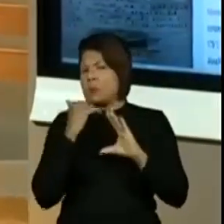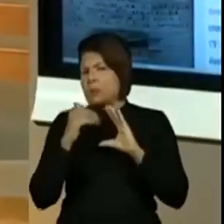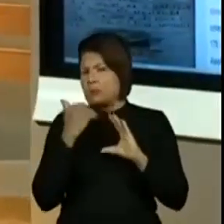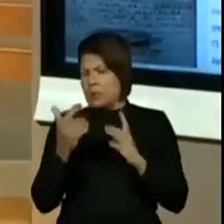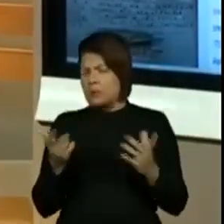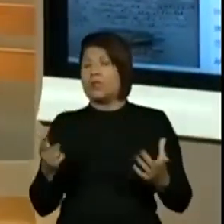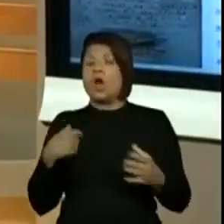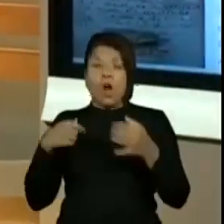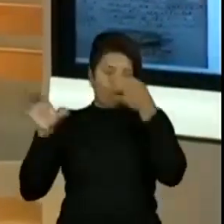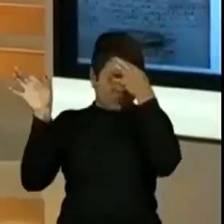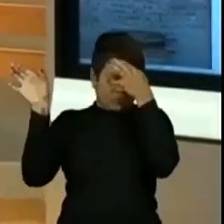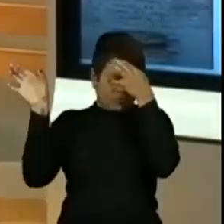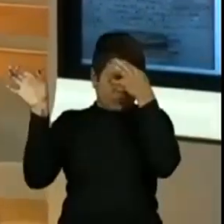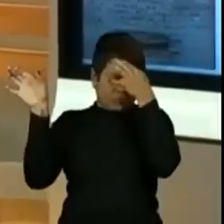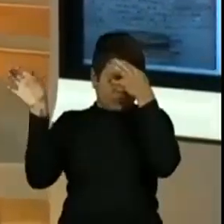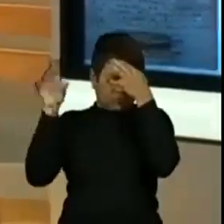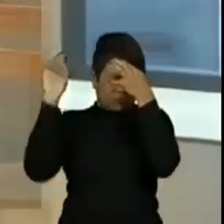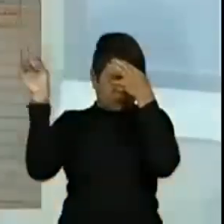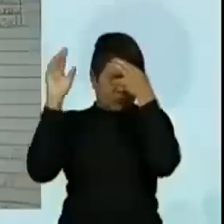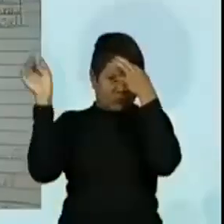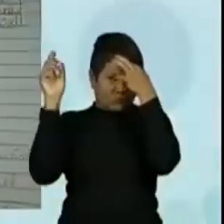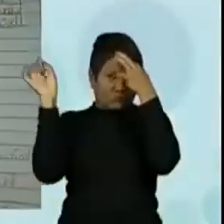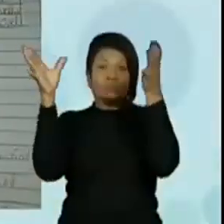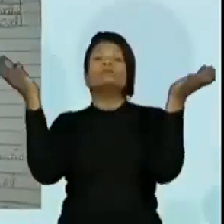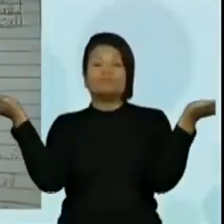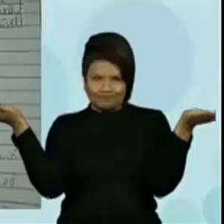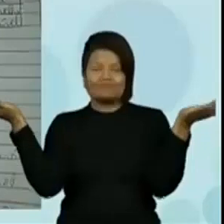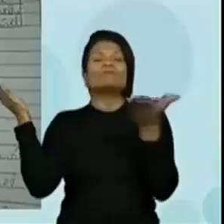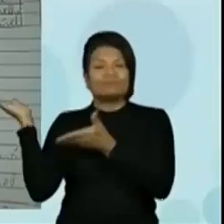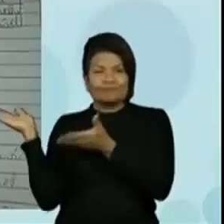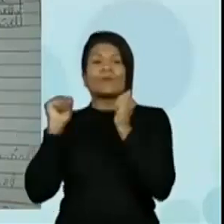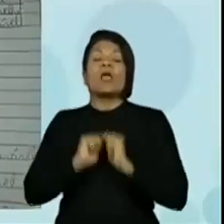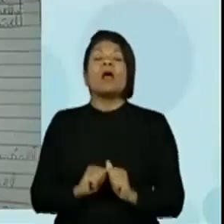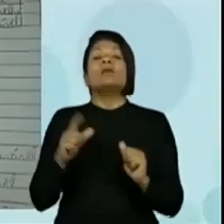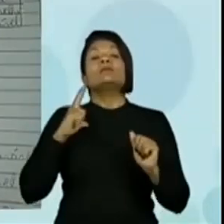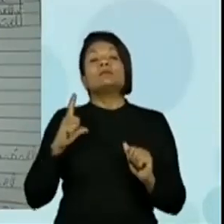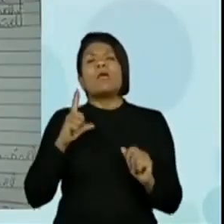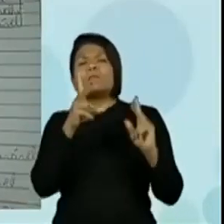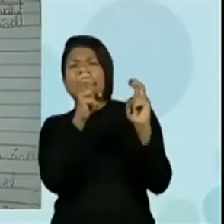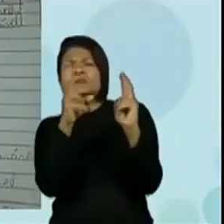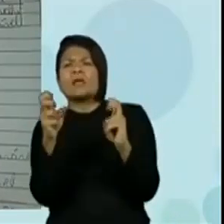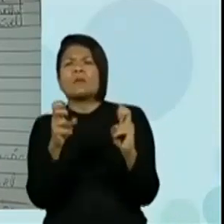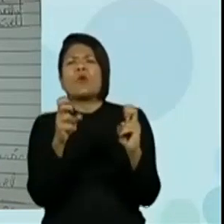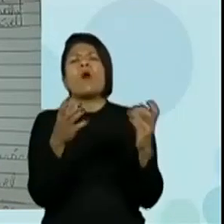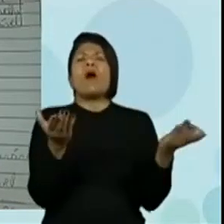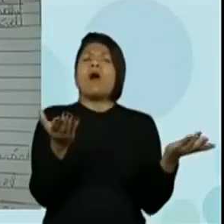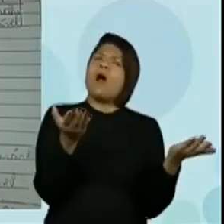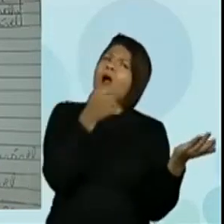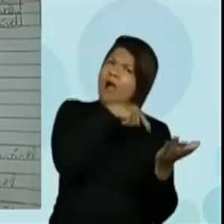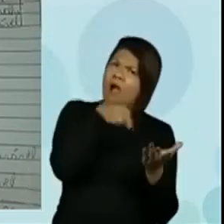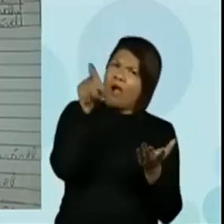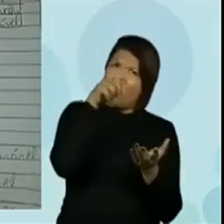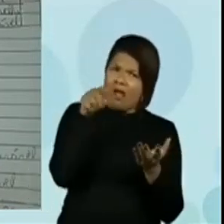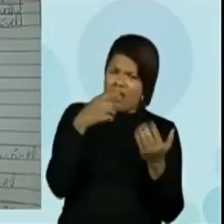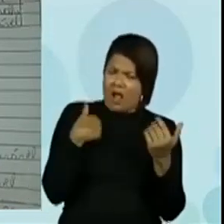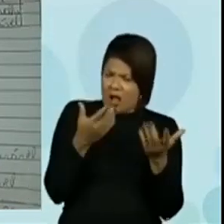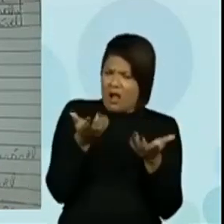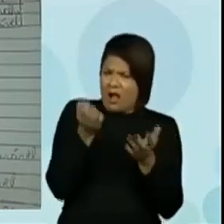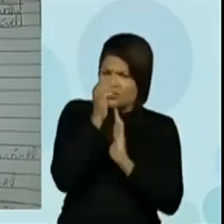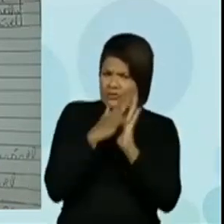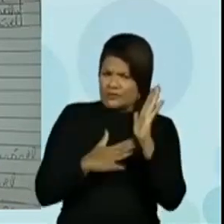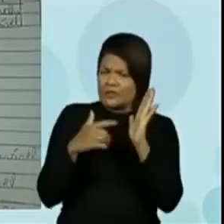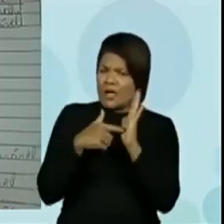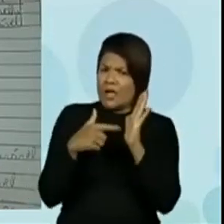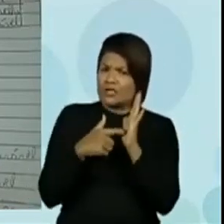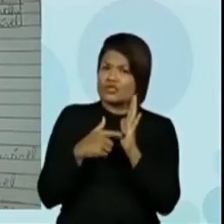interessante, o oráculo vai colocar agora na tela para vocês. E percebam, essas atividades, grandes mestres, elas representam